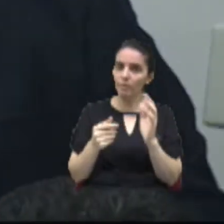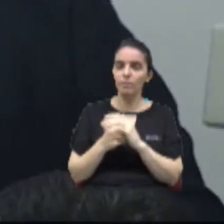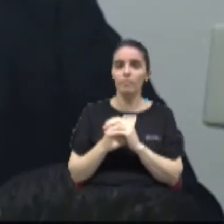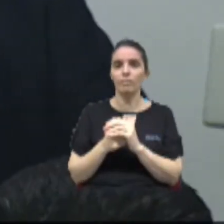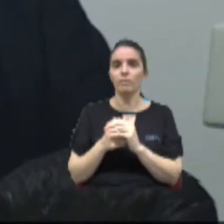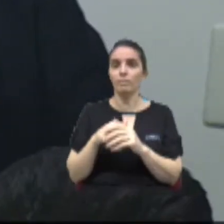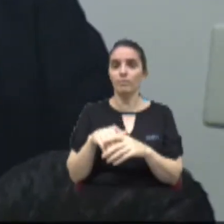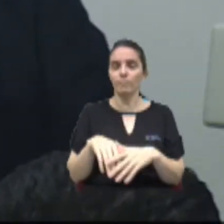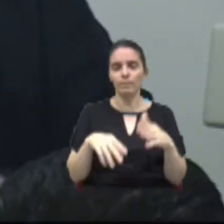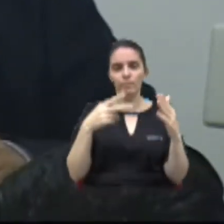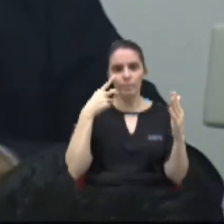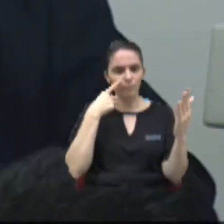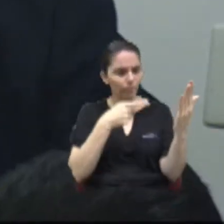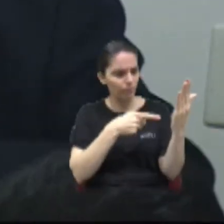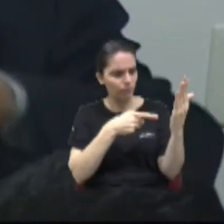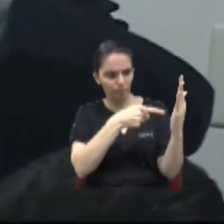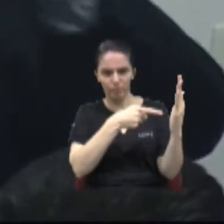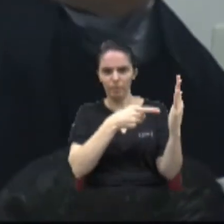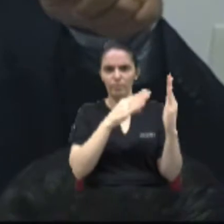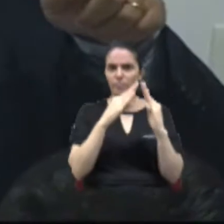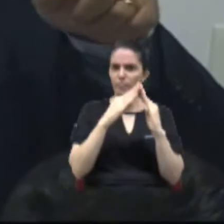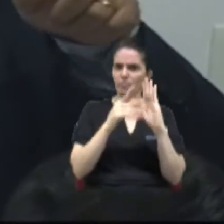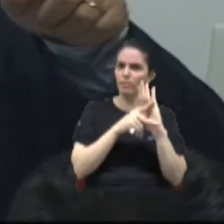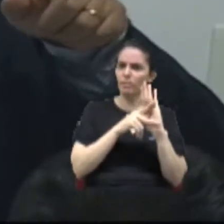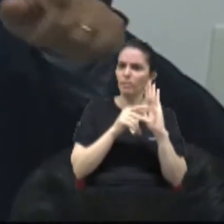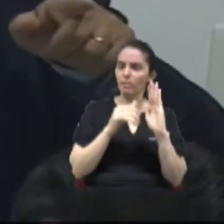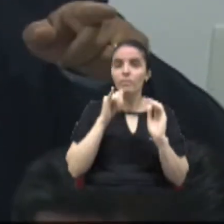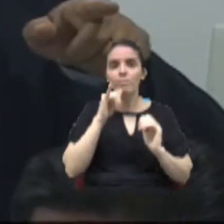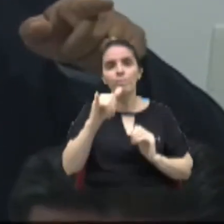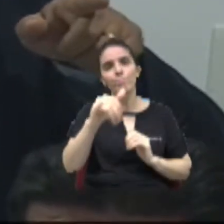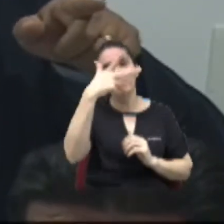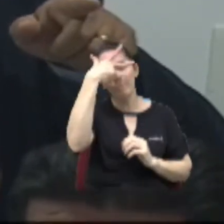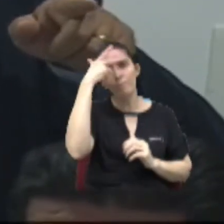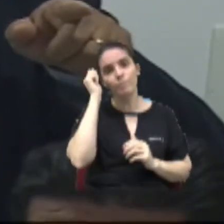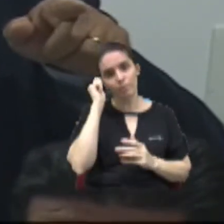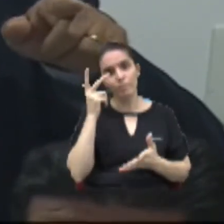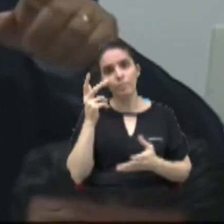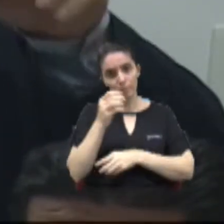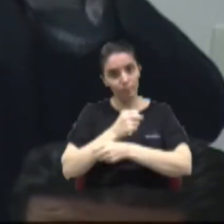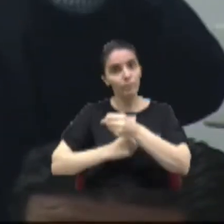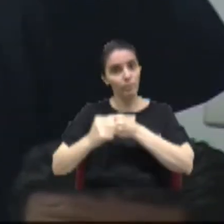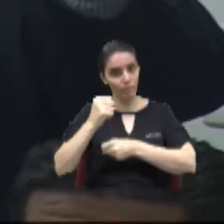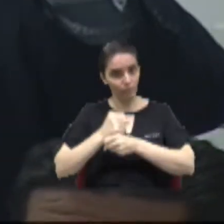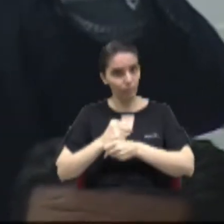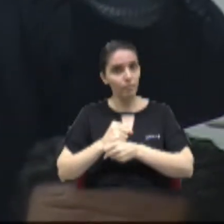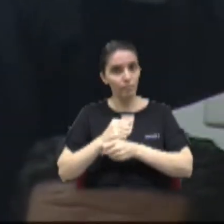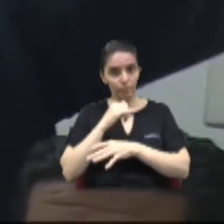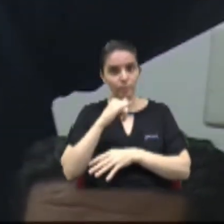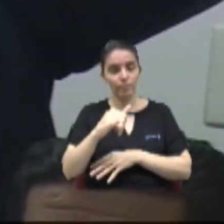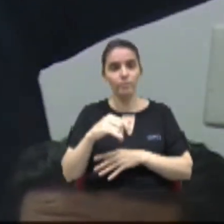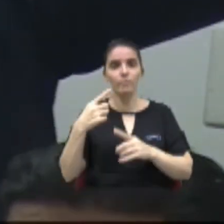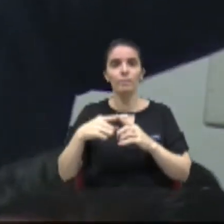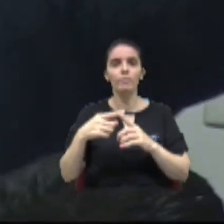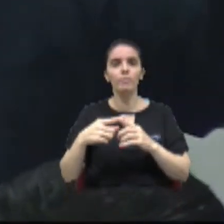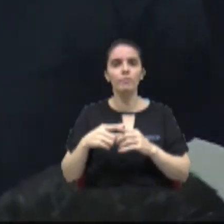deveria, via, é lógico, através desse cadastro, com a internet, ou zap, ou qualquer outra